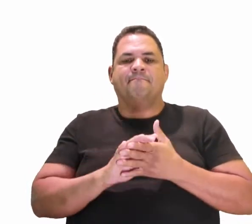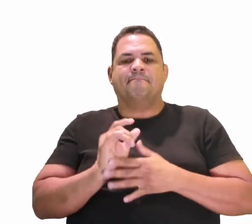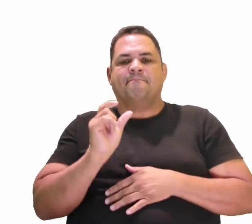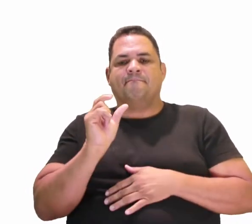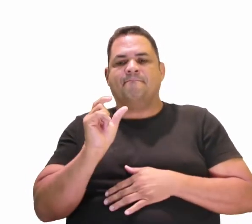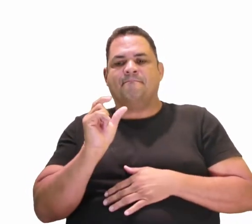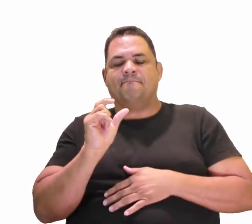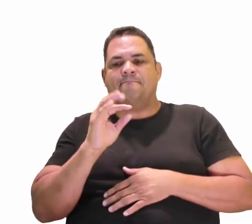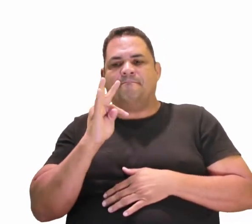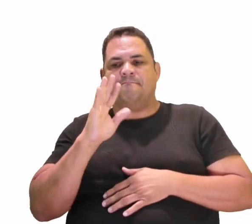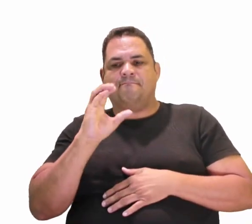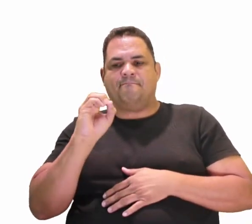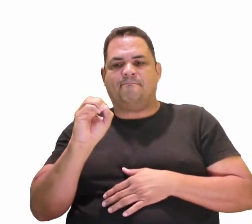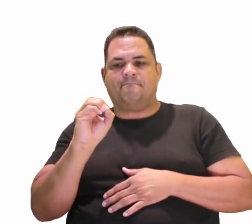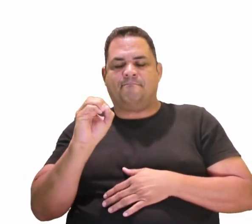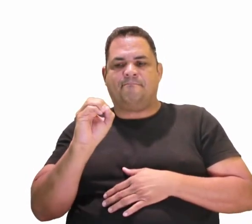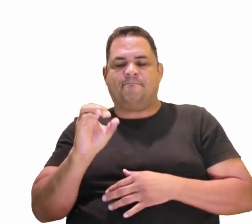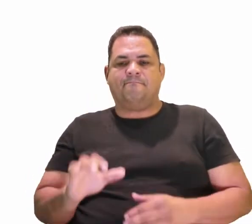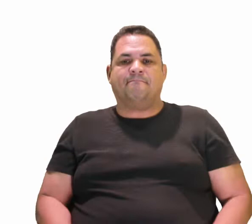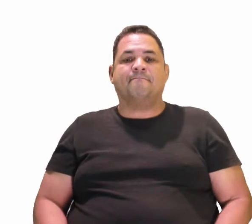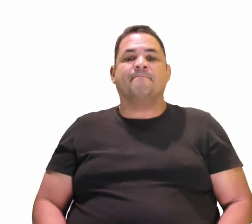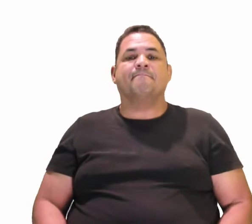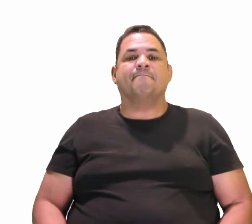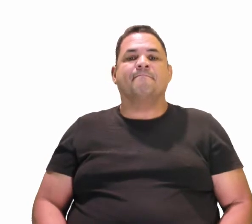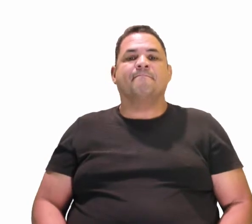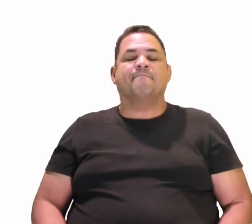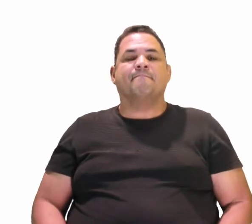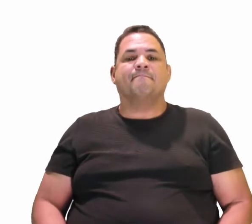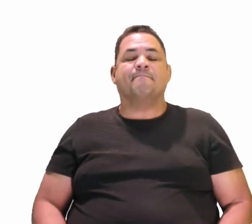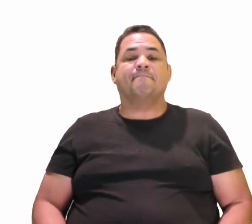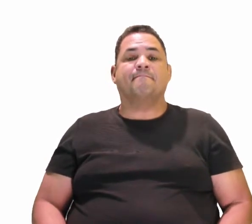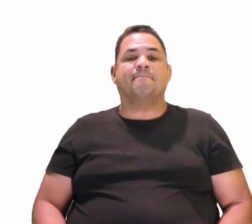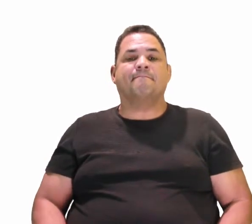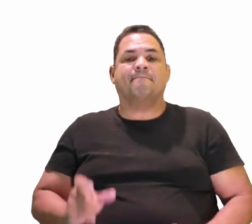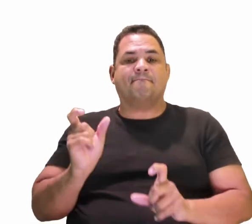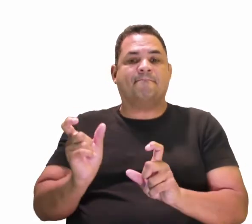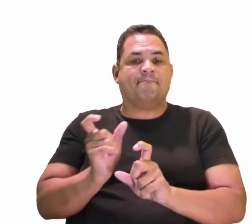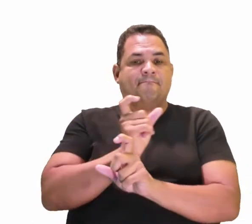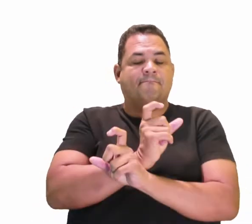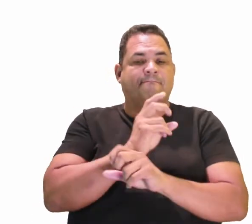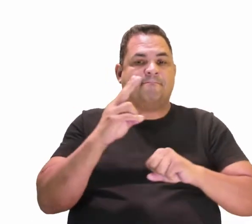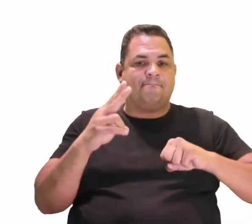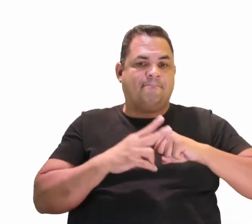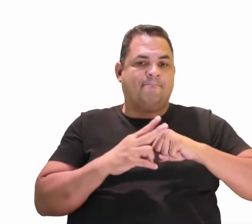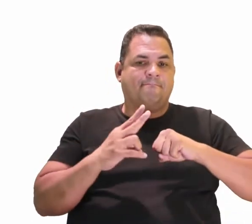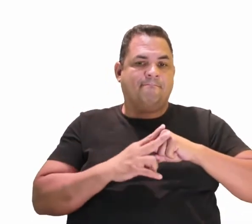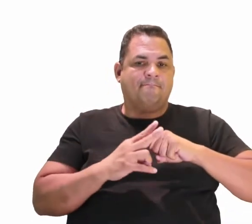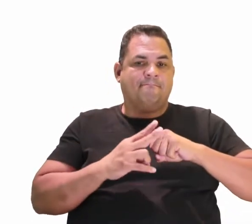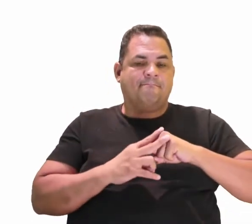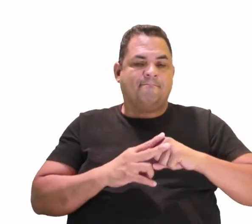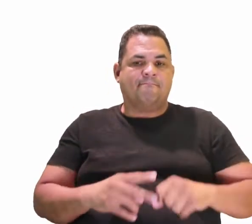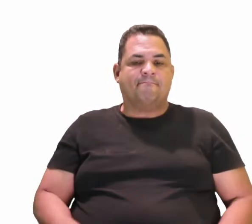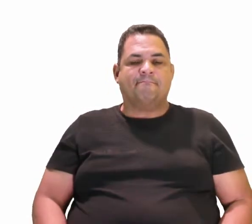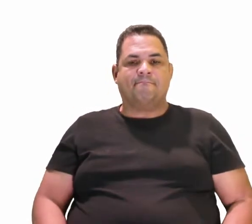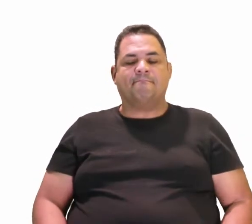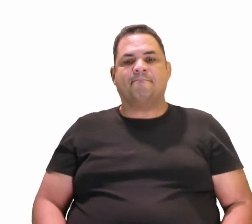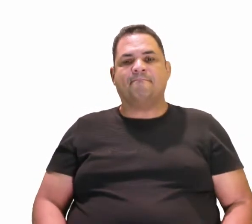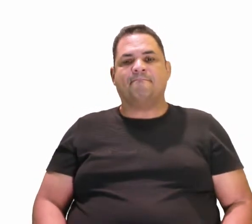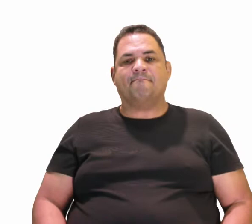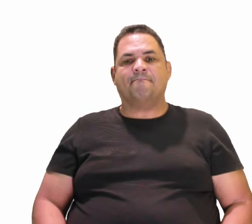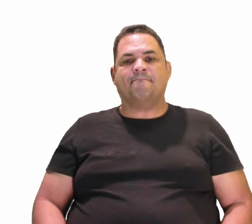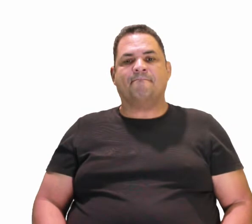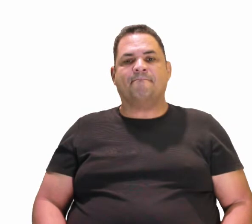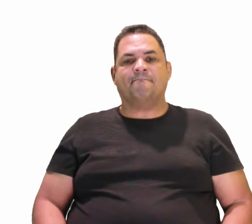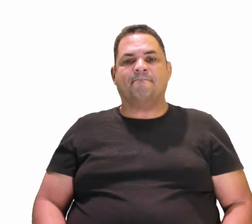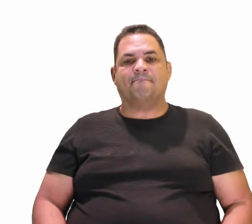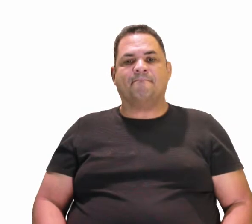partícula to. O que é essa partícula to? Ela vem na frente do meu verbo, vou colocar aqui o verbo to think,